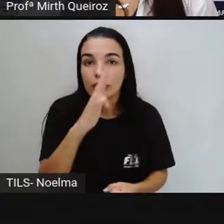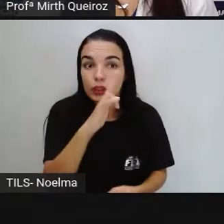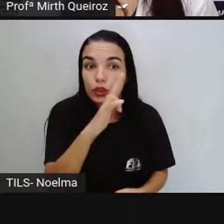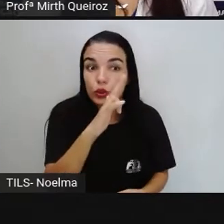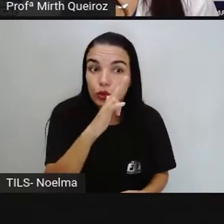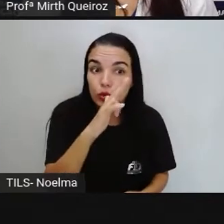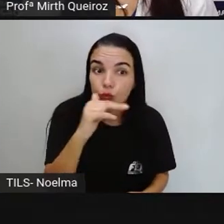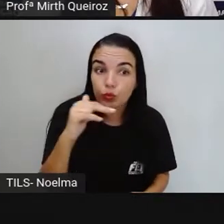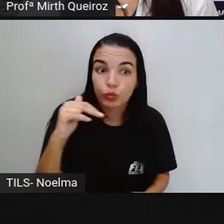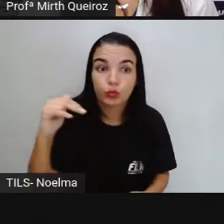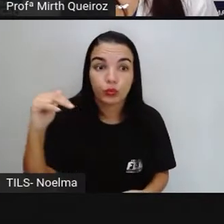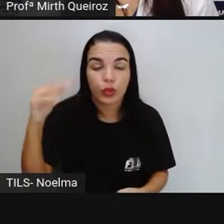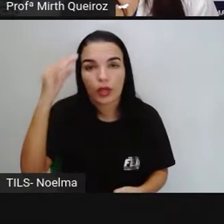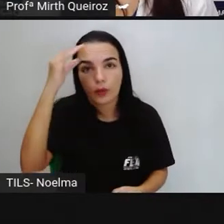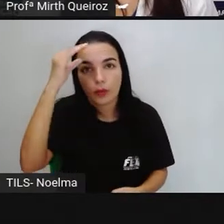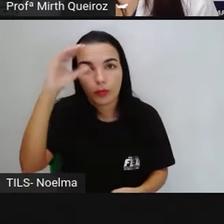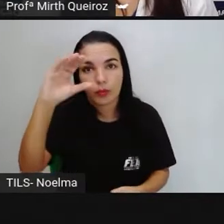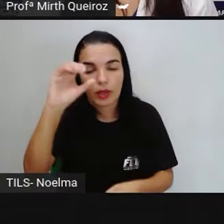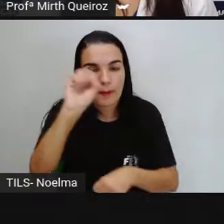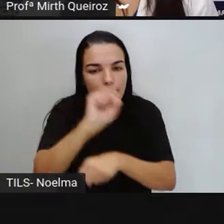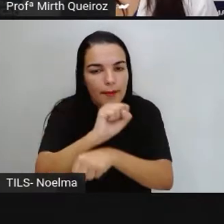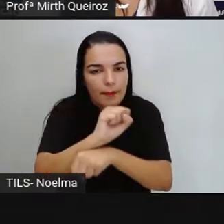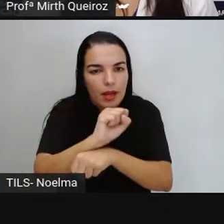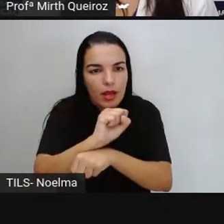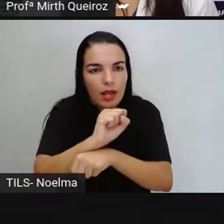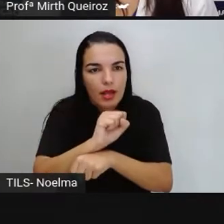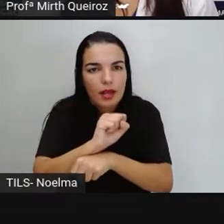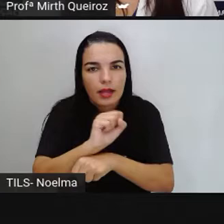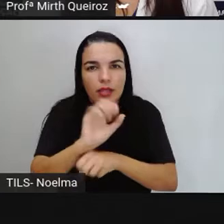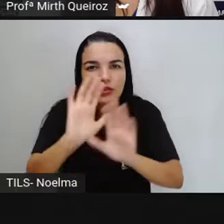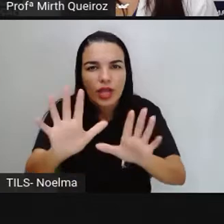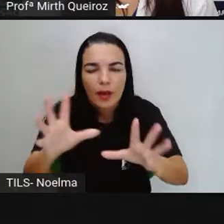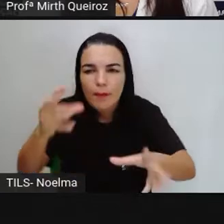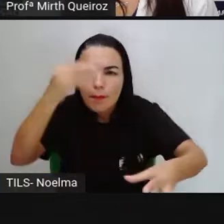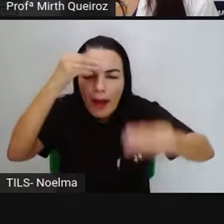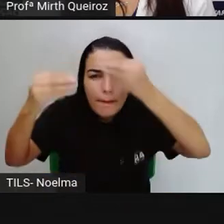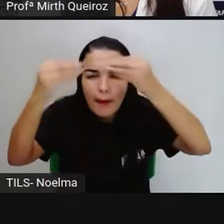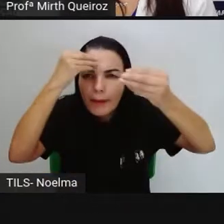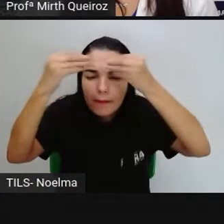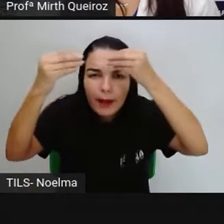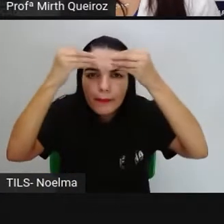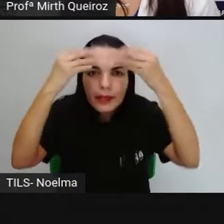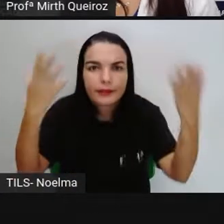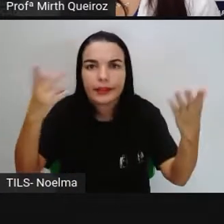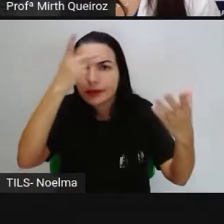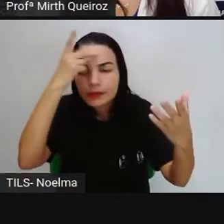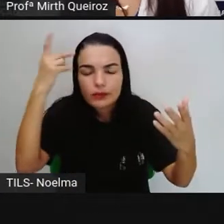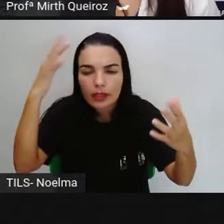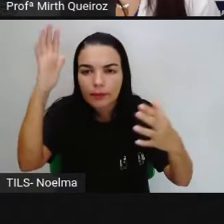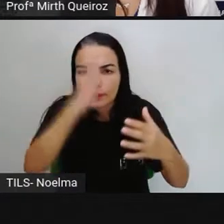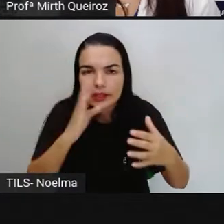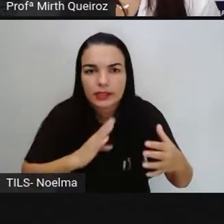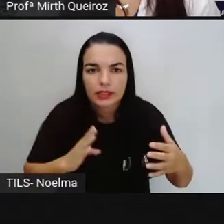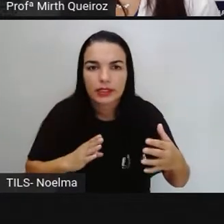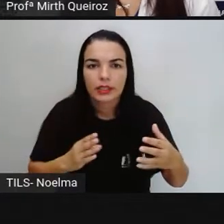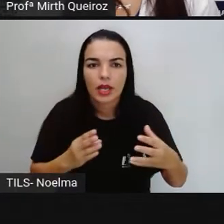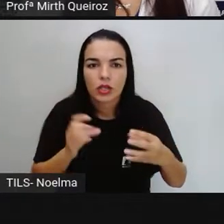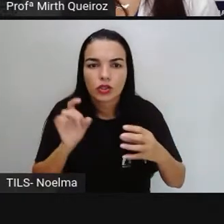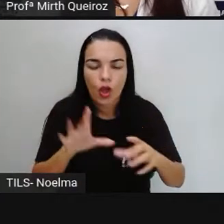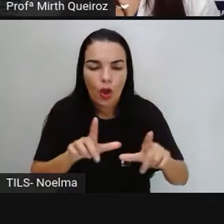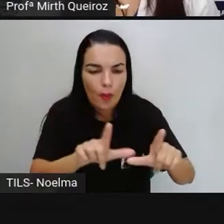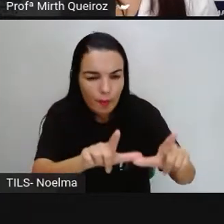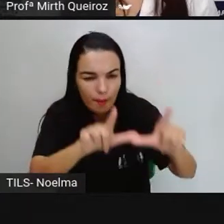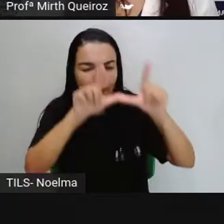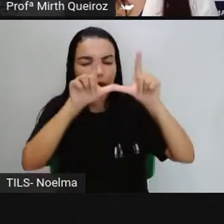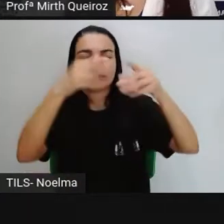das culturas indígenas, né? Enfiaram na cabeça da maioria dos brasileiros uma imagem de como se vê